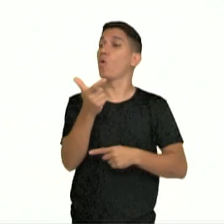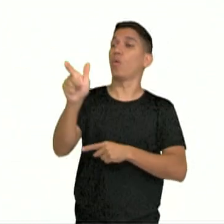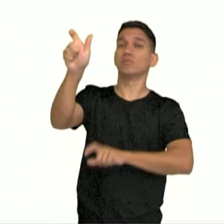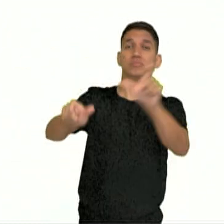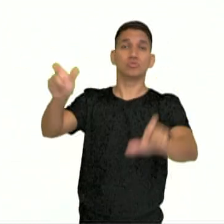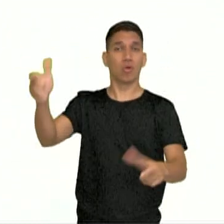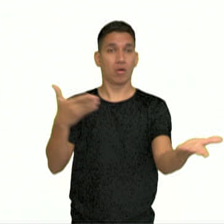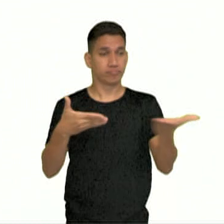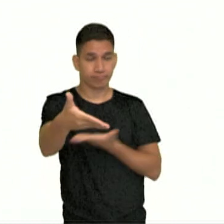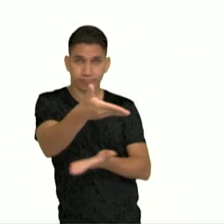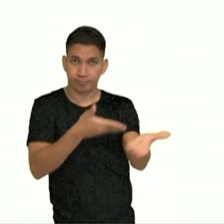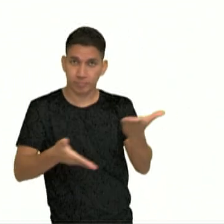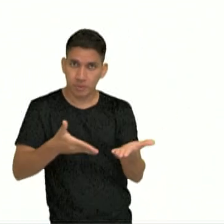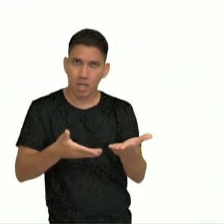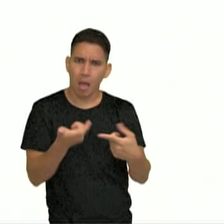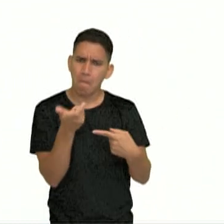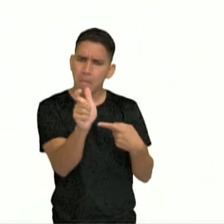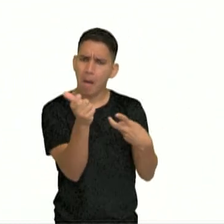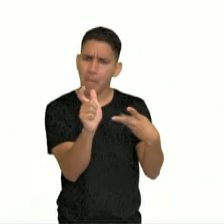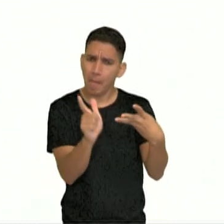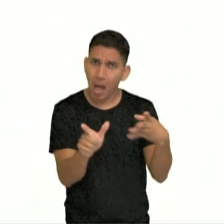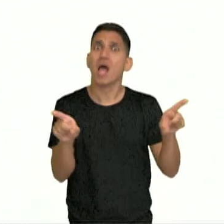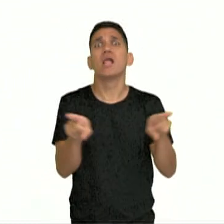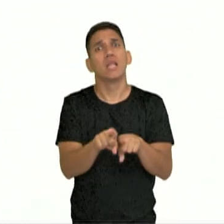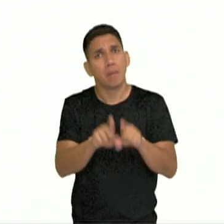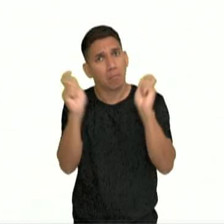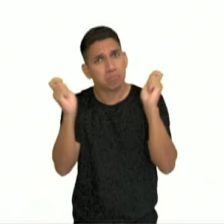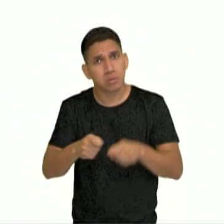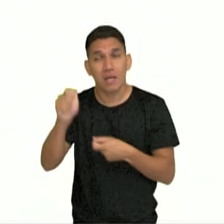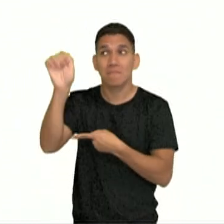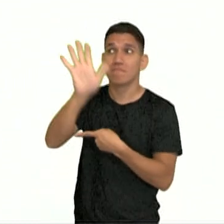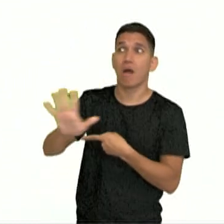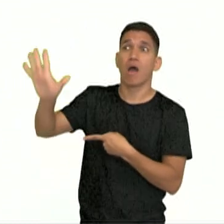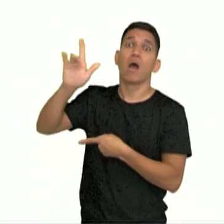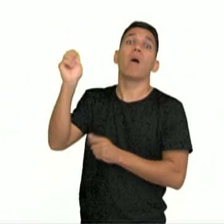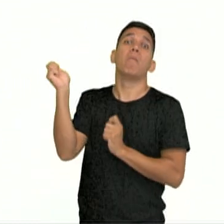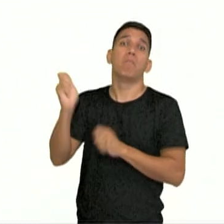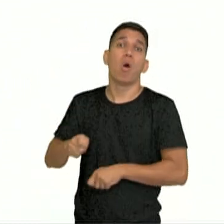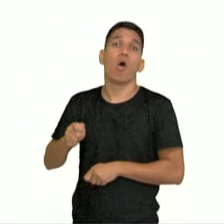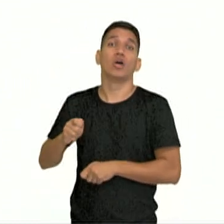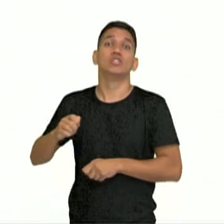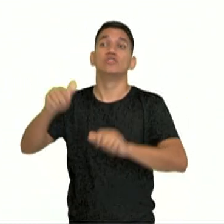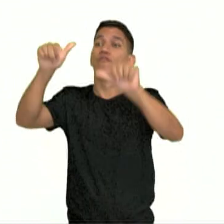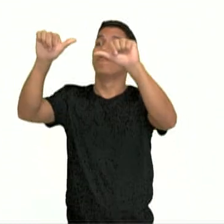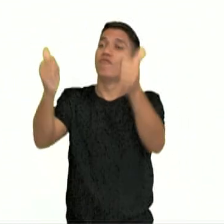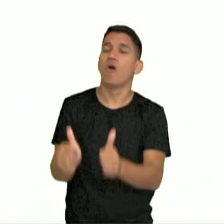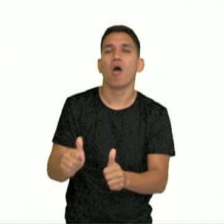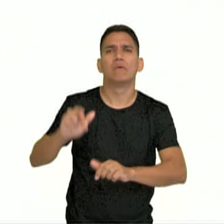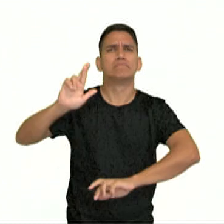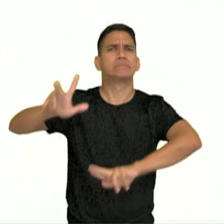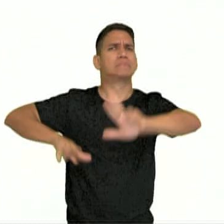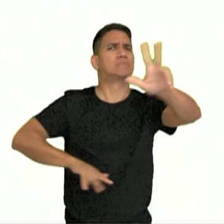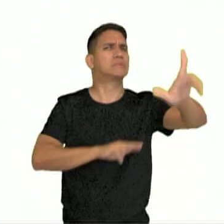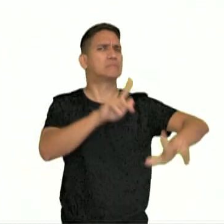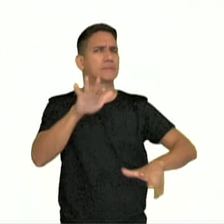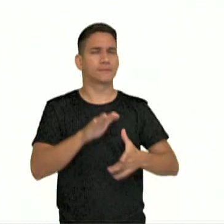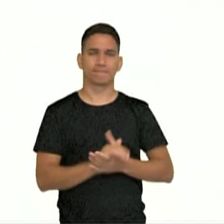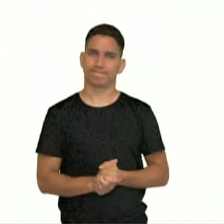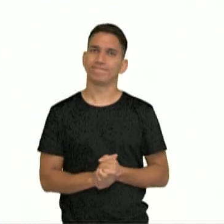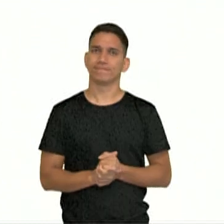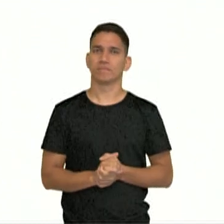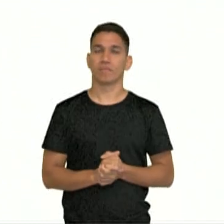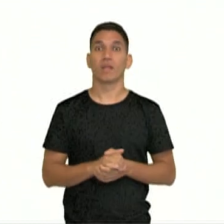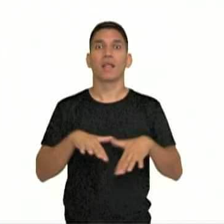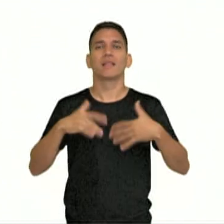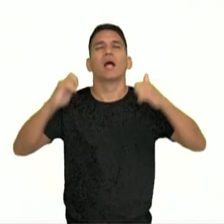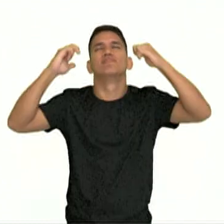pessoas. As palavras também são imagens e podem apresentar formas variadas. No mundo